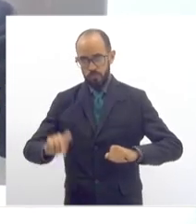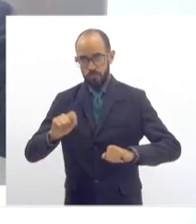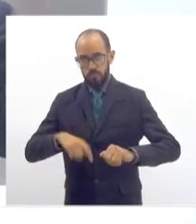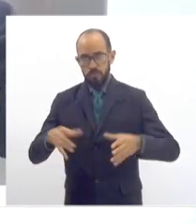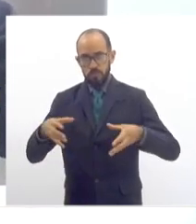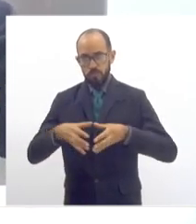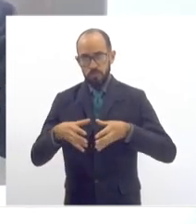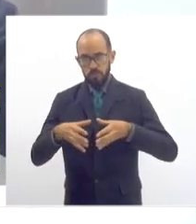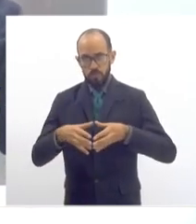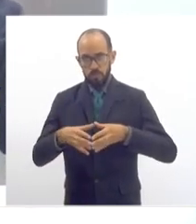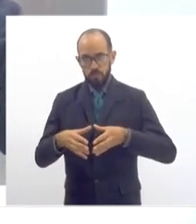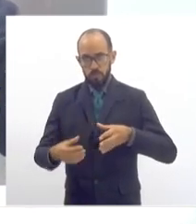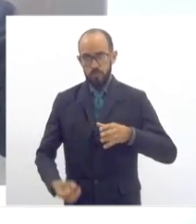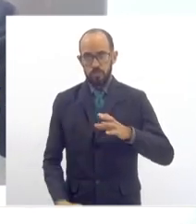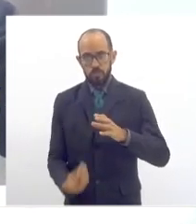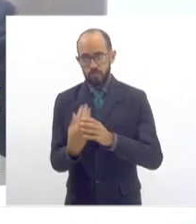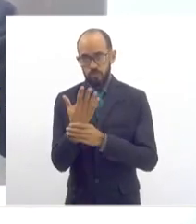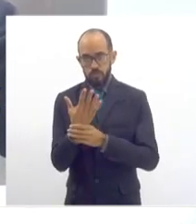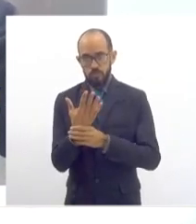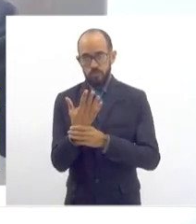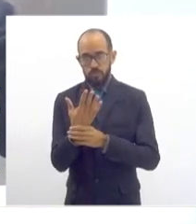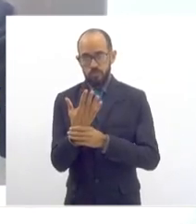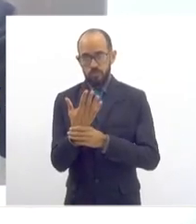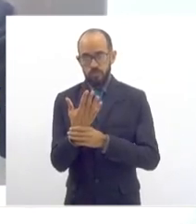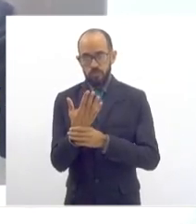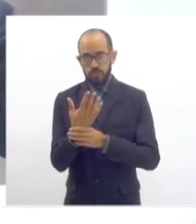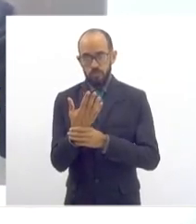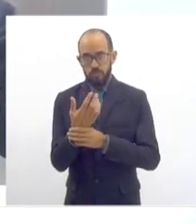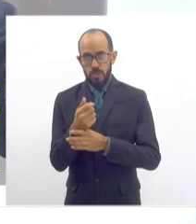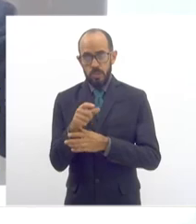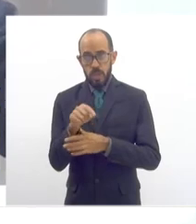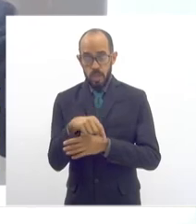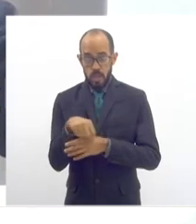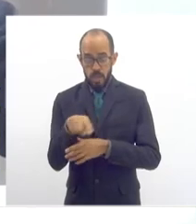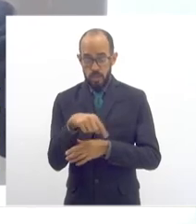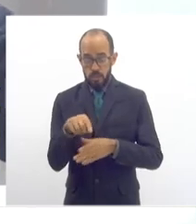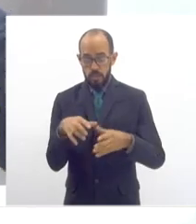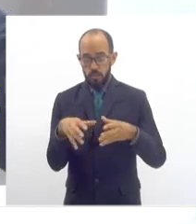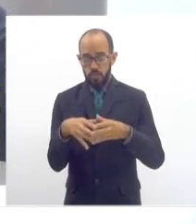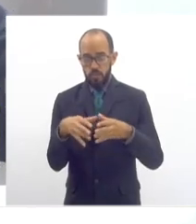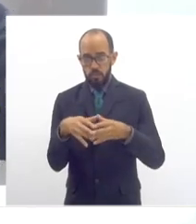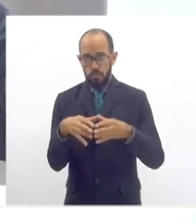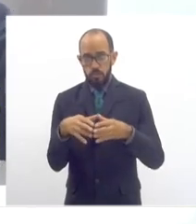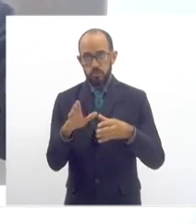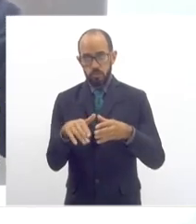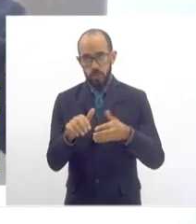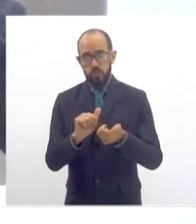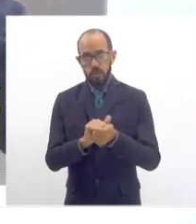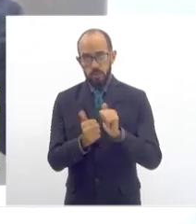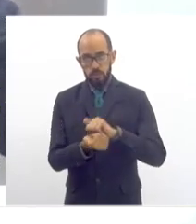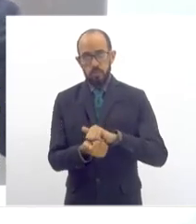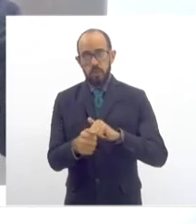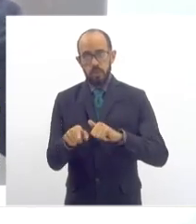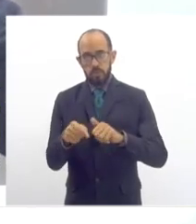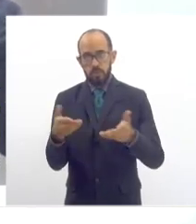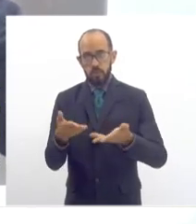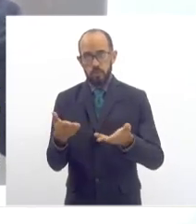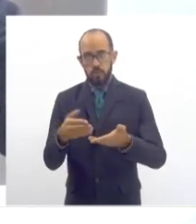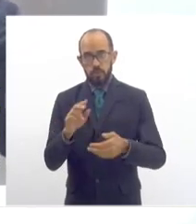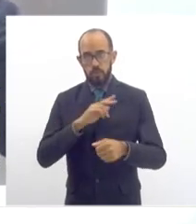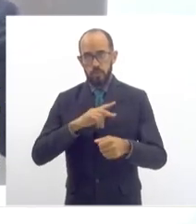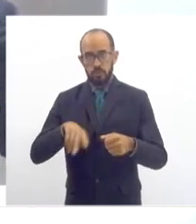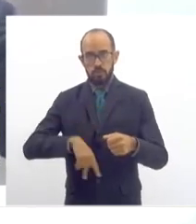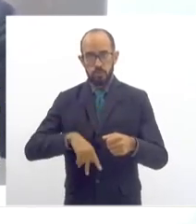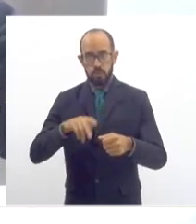formada para a elaboração desse plano, essa comissão já foi reformulada algumas vezes e hoje ela é presidida pelo Igor Carrara,